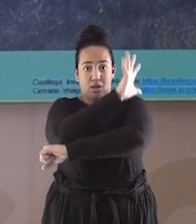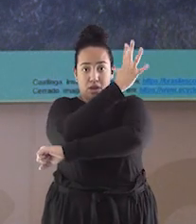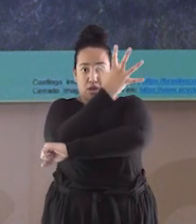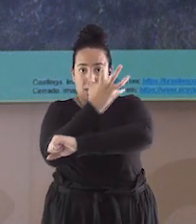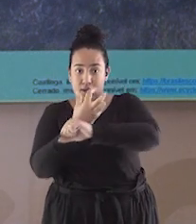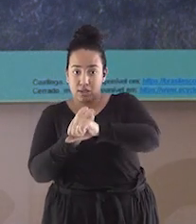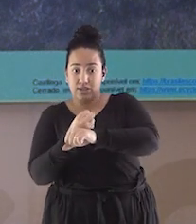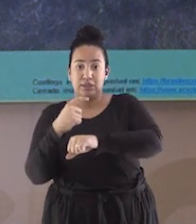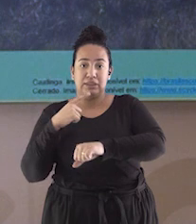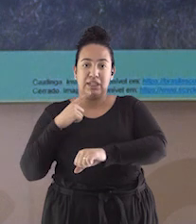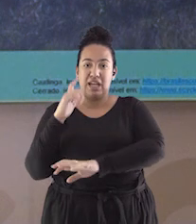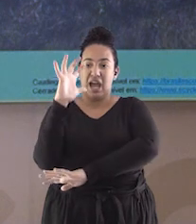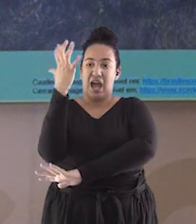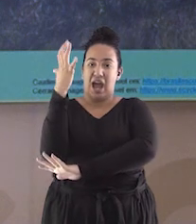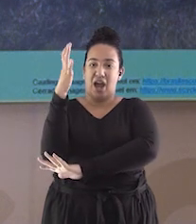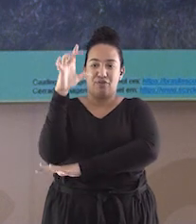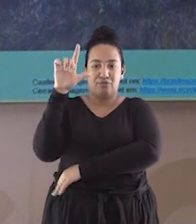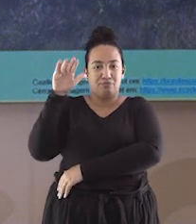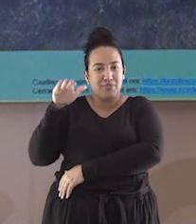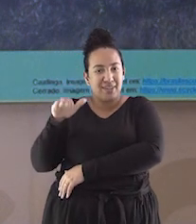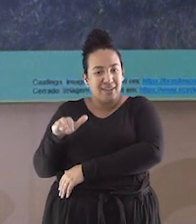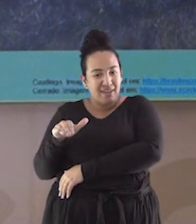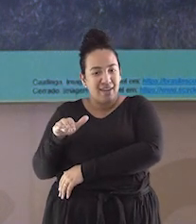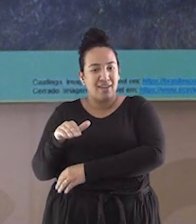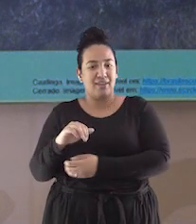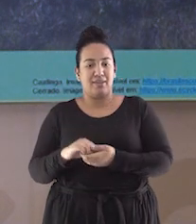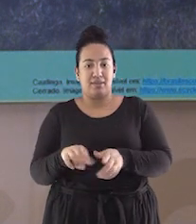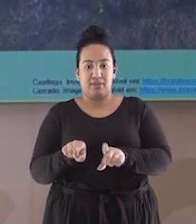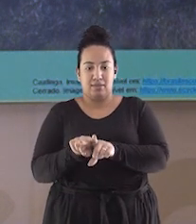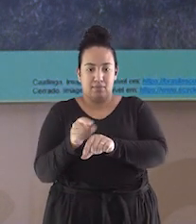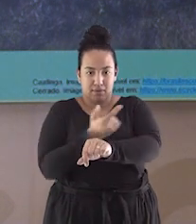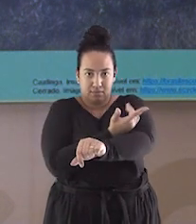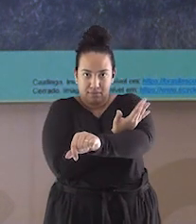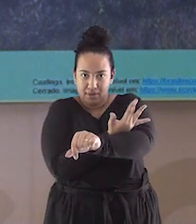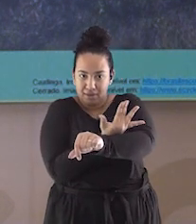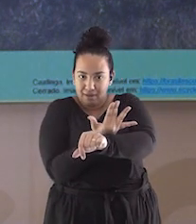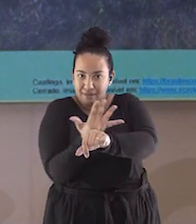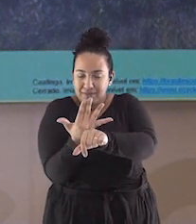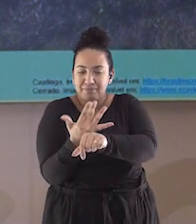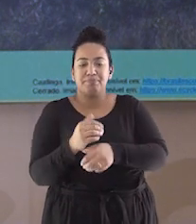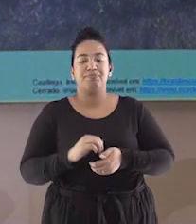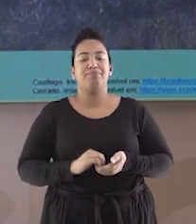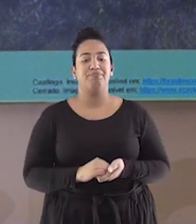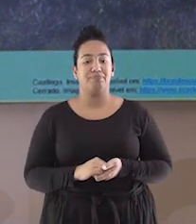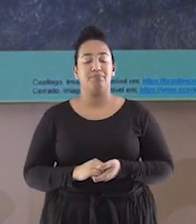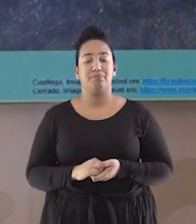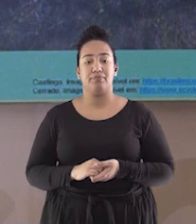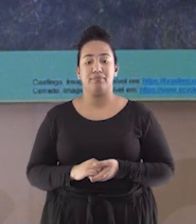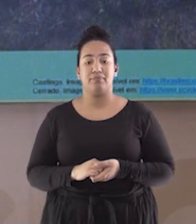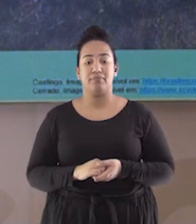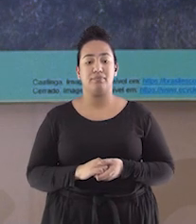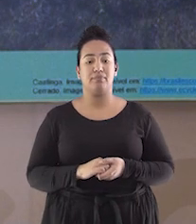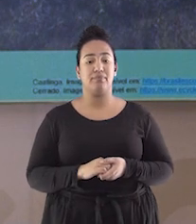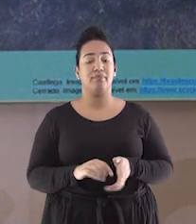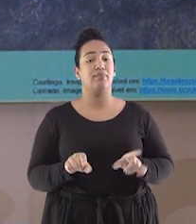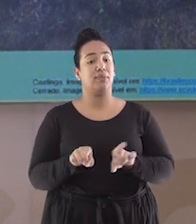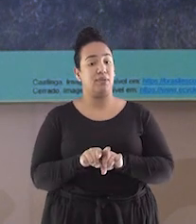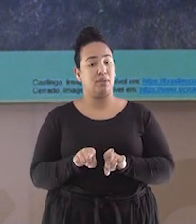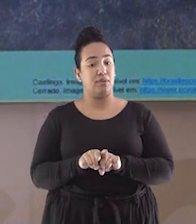e árvores pequenas, vegetação rasteira e baixa. E temos as formações